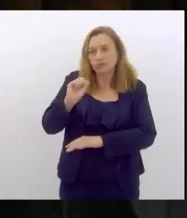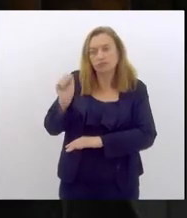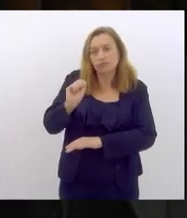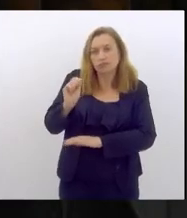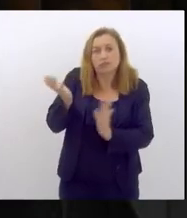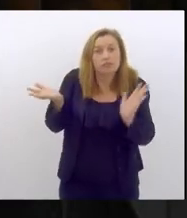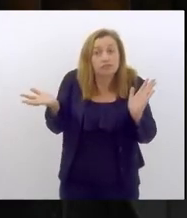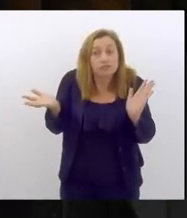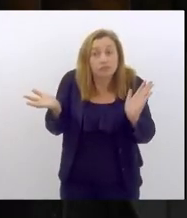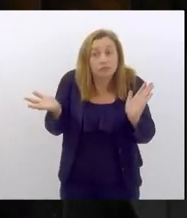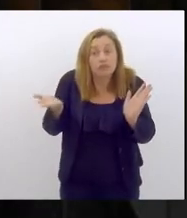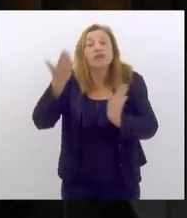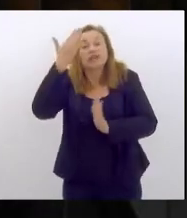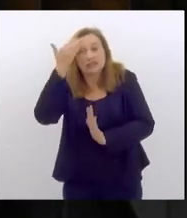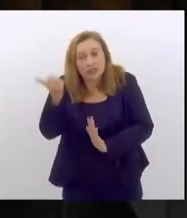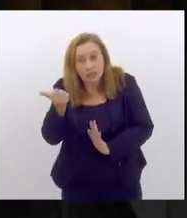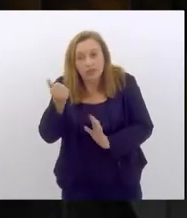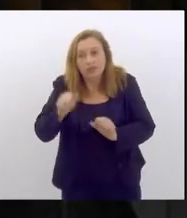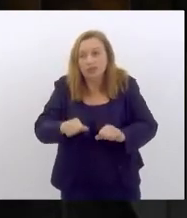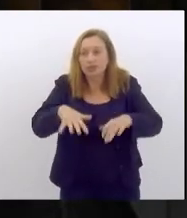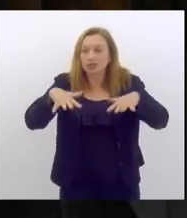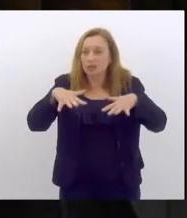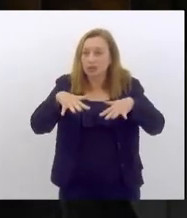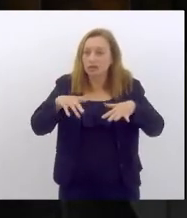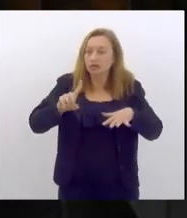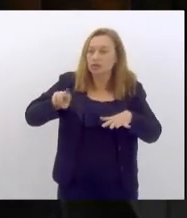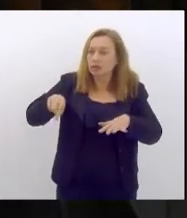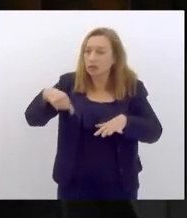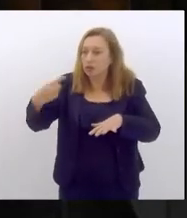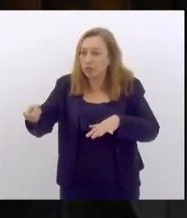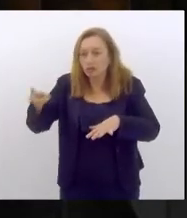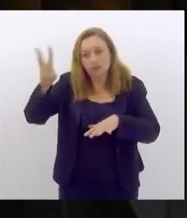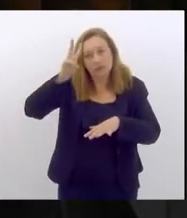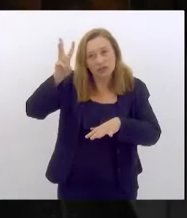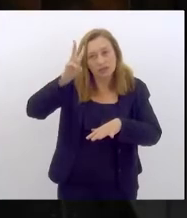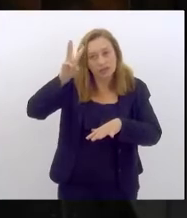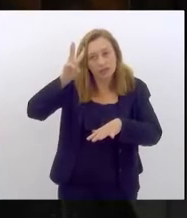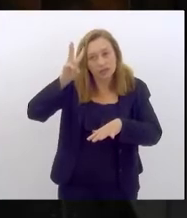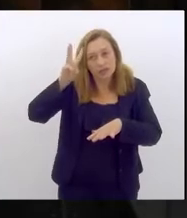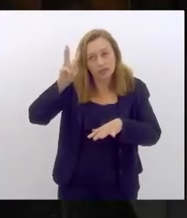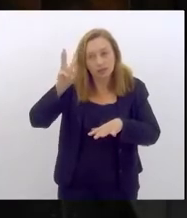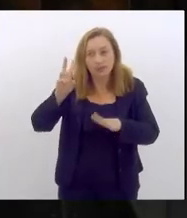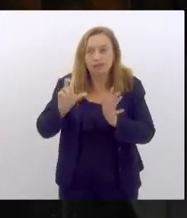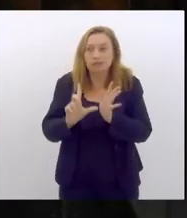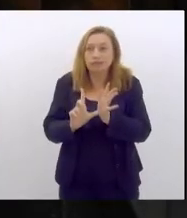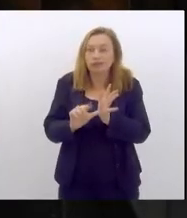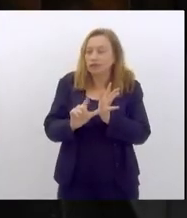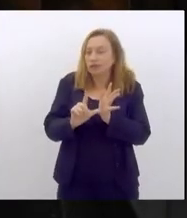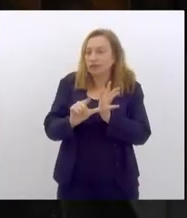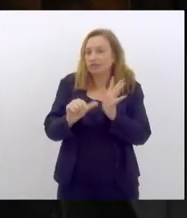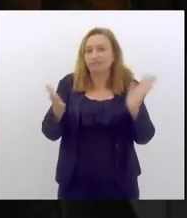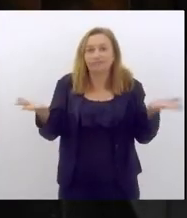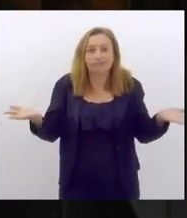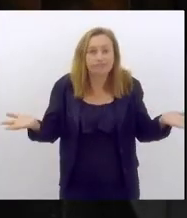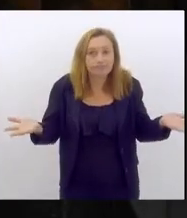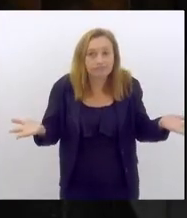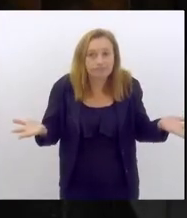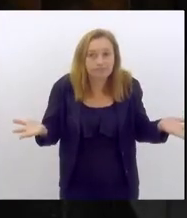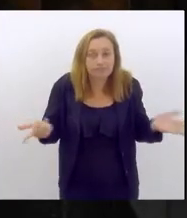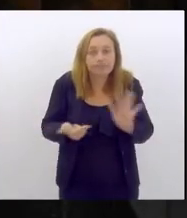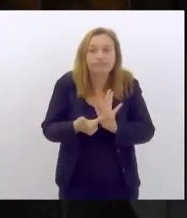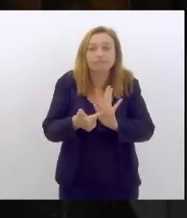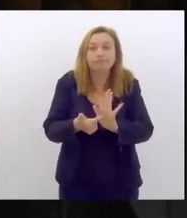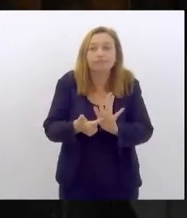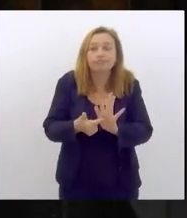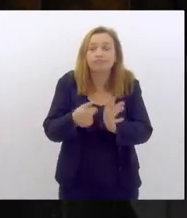seja, sabendo que a sessão só seria na próxima terça-feira, eles estão completamente atrasados. Isso mostra